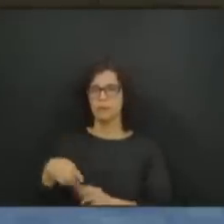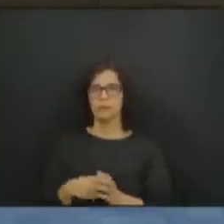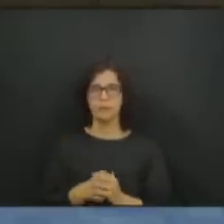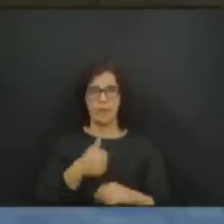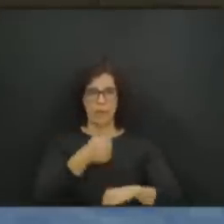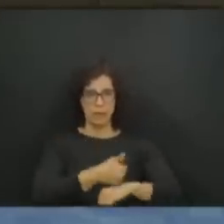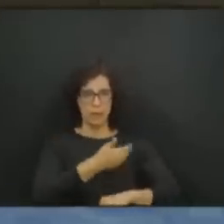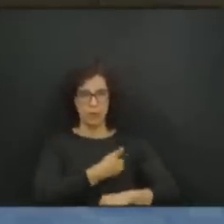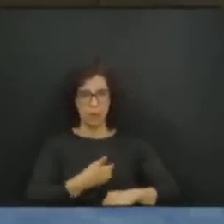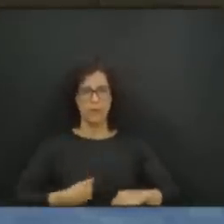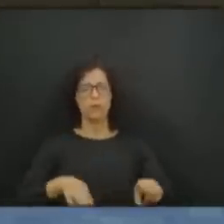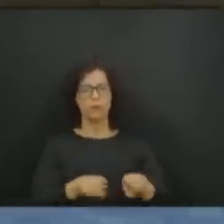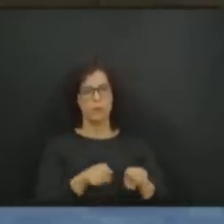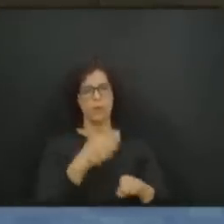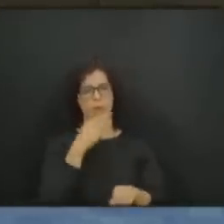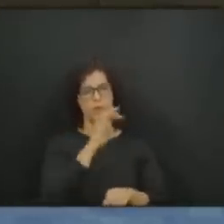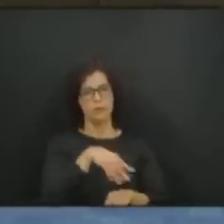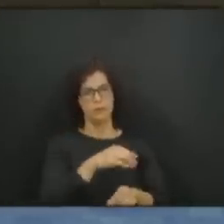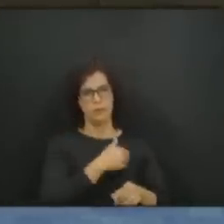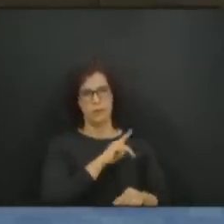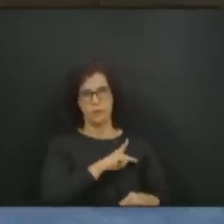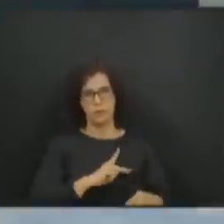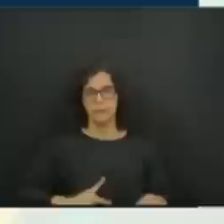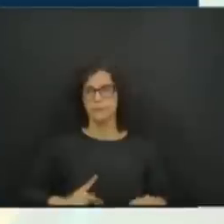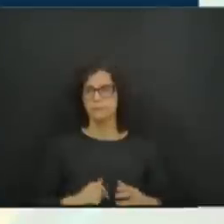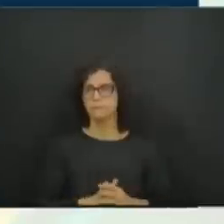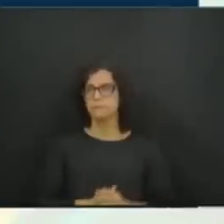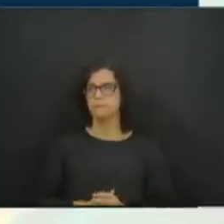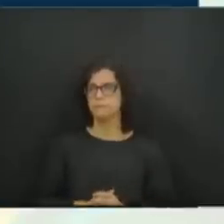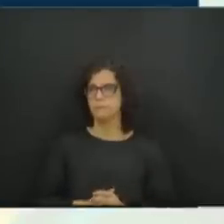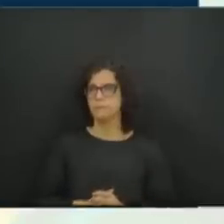liderança também do governo pede voto sim presidente